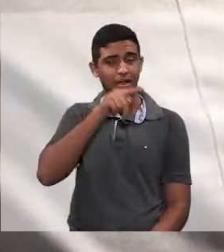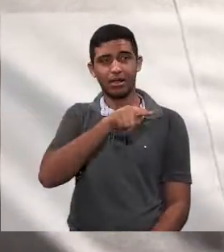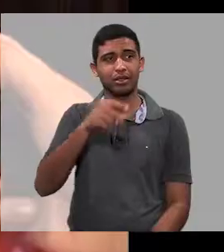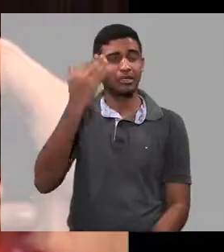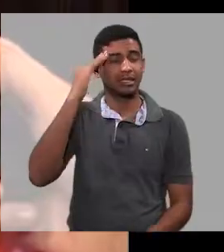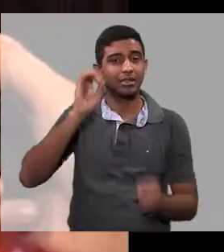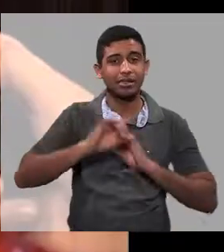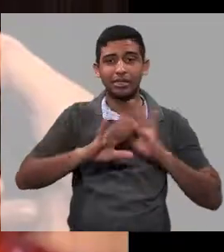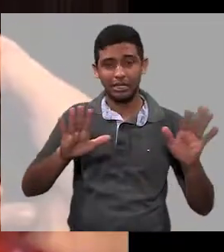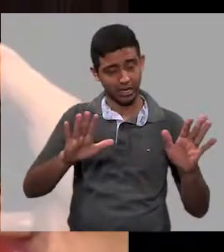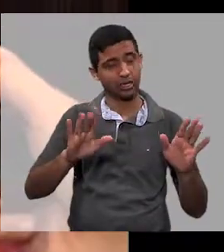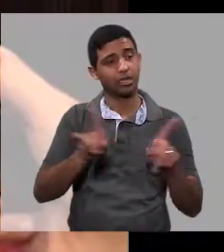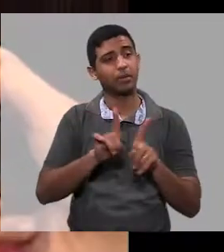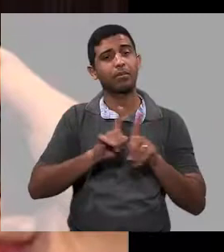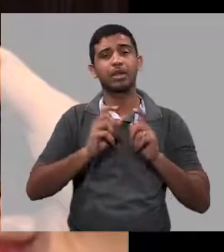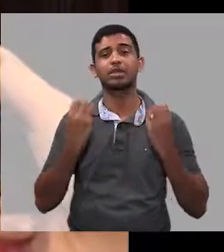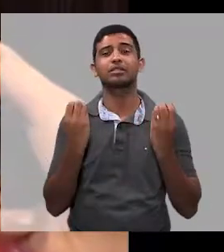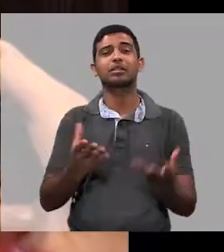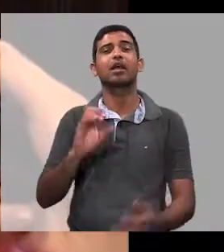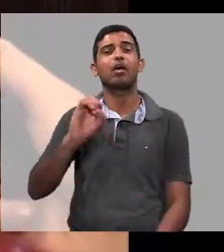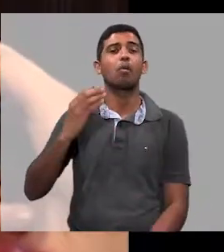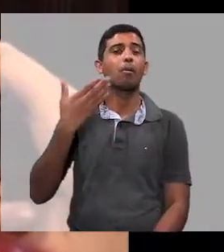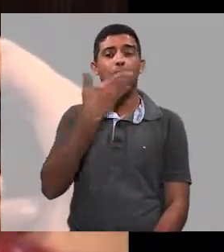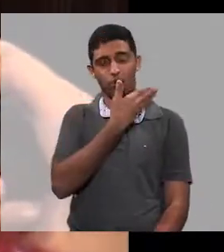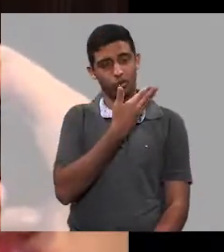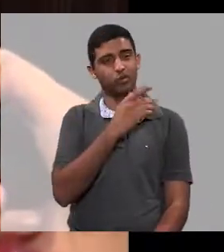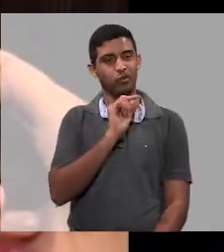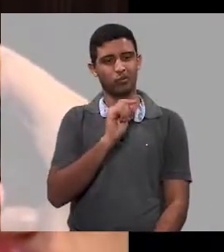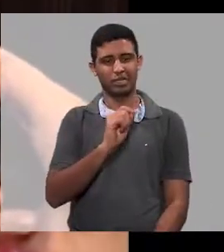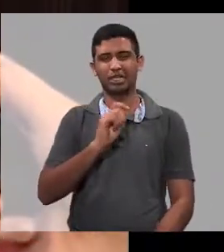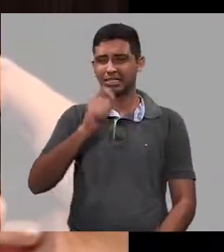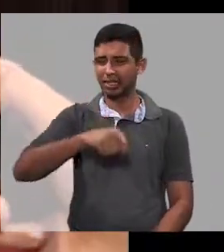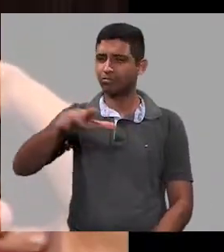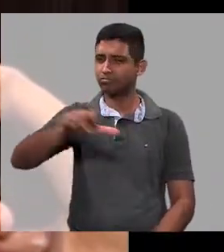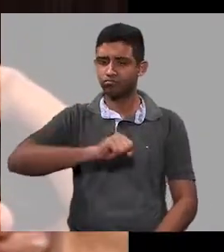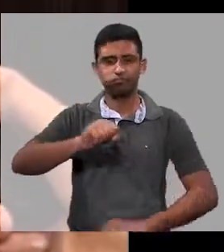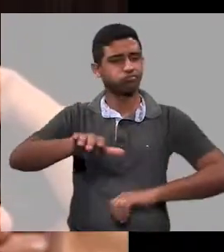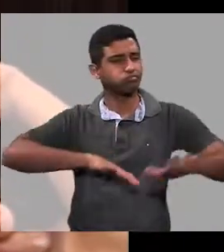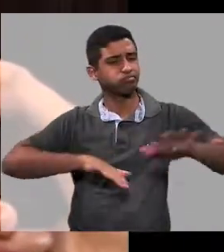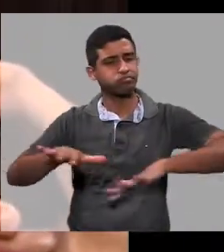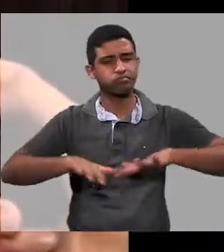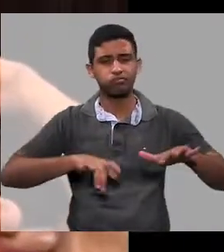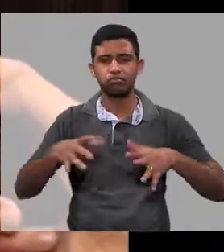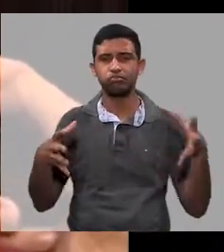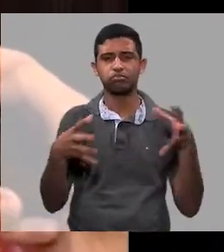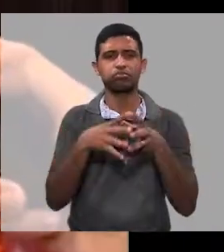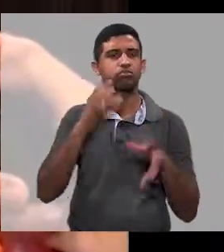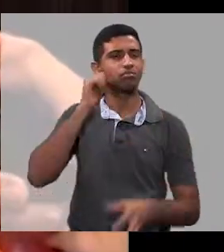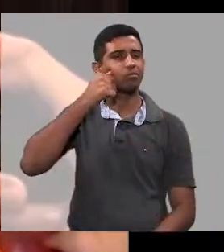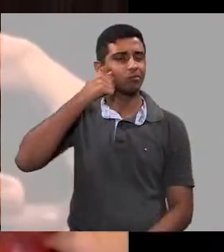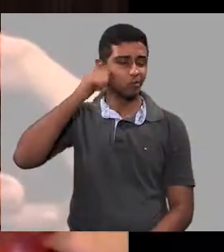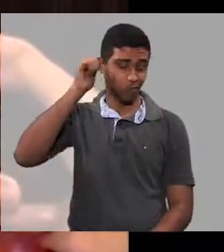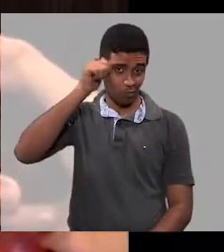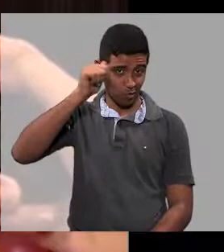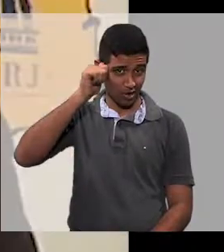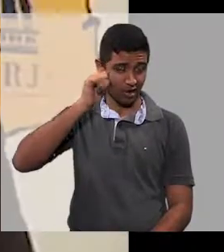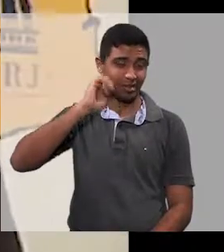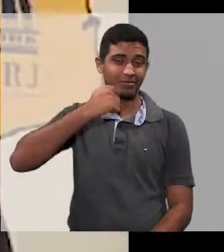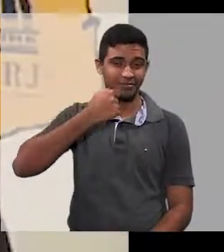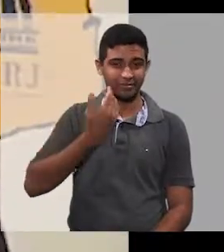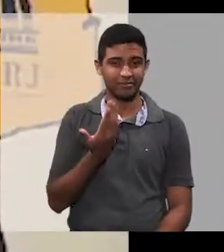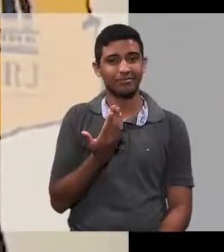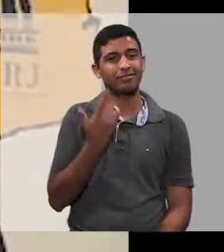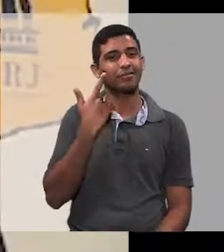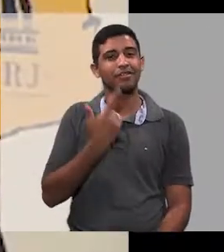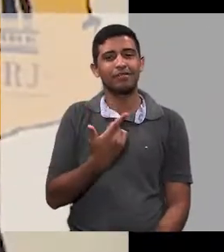entender e dar a oportunidade de trazer o movimento, né, de mulheres negras para dentro dessa casa. Que